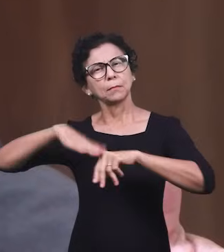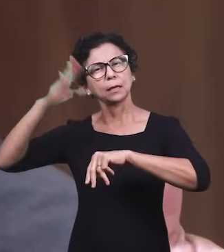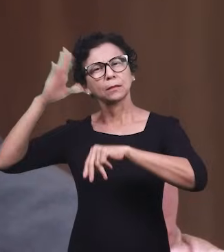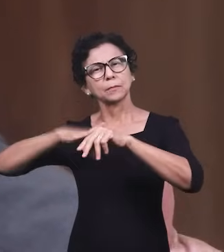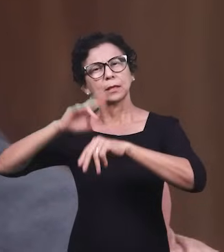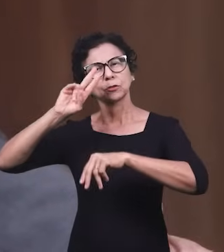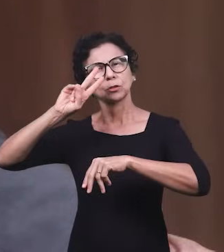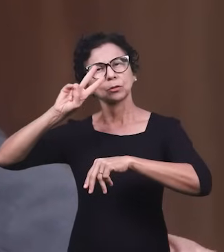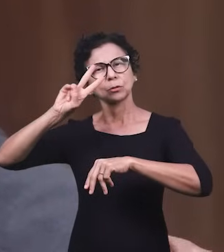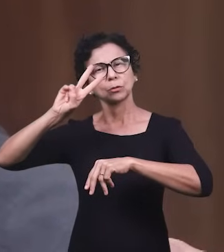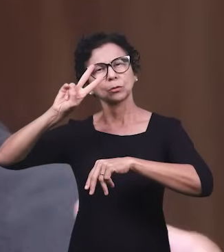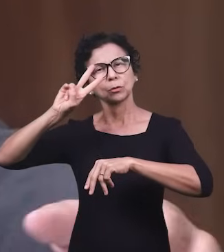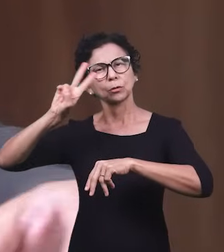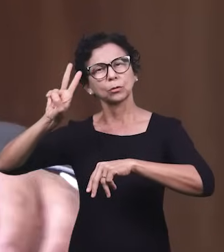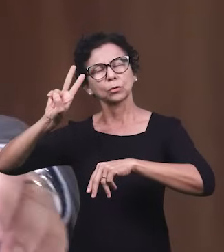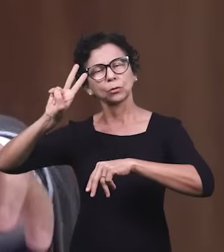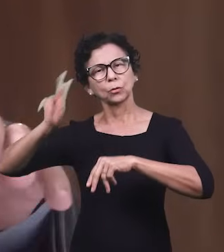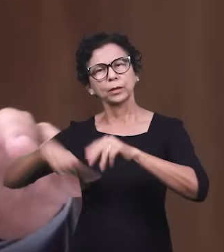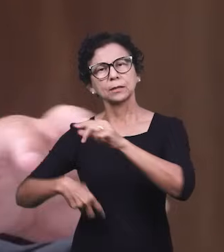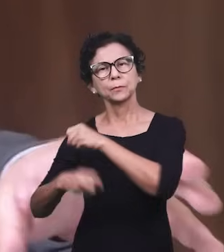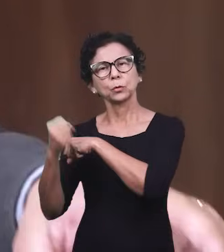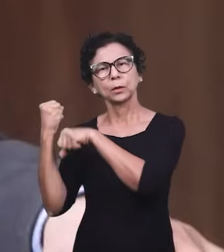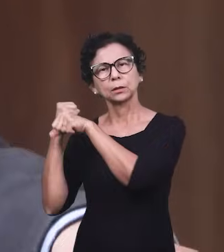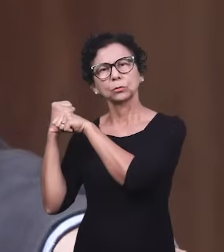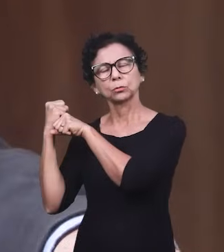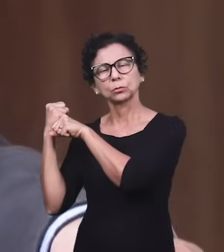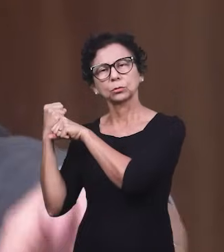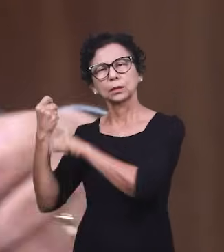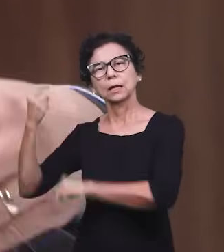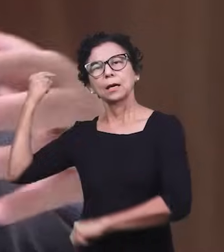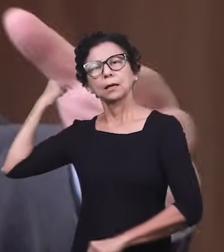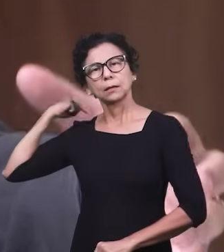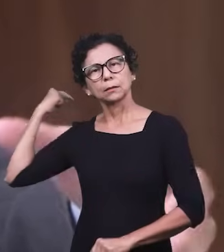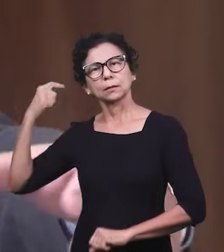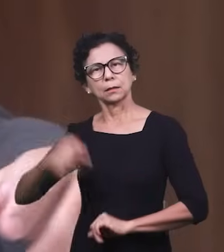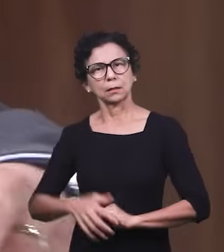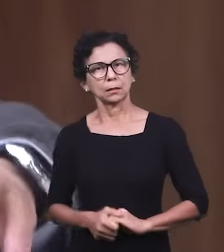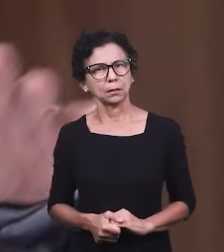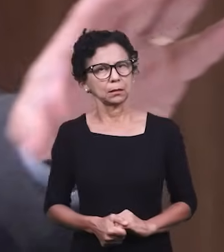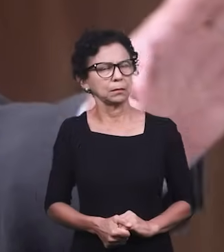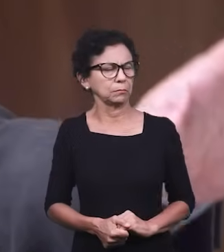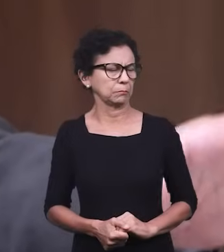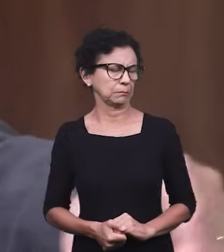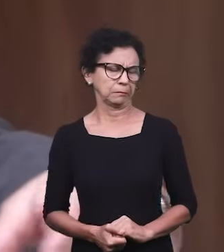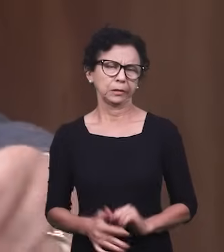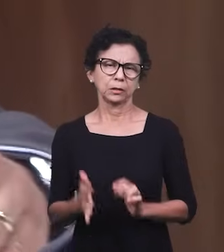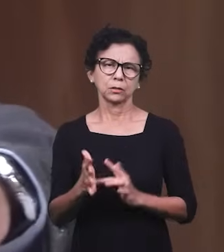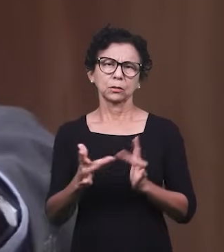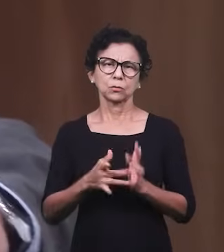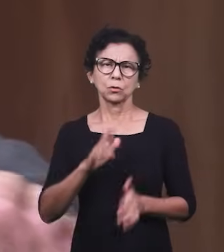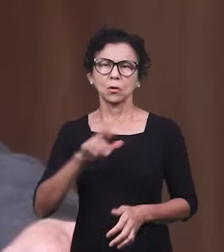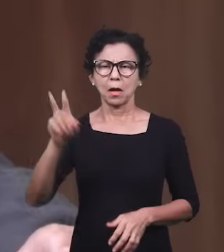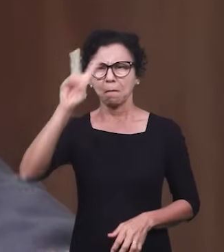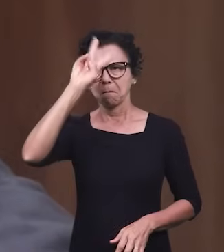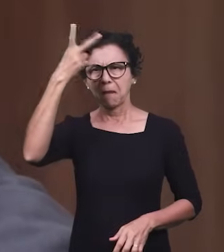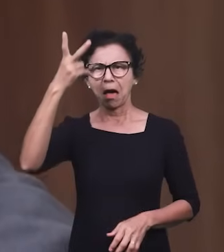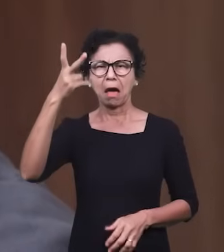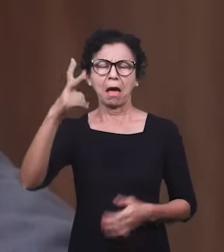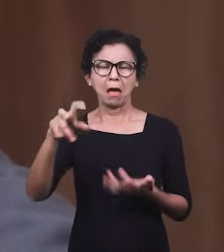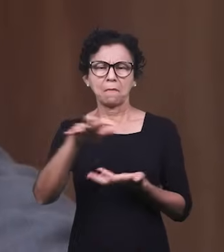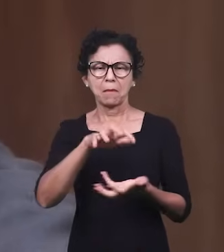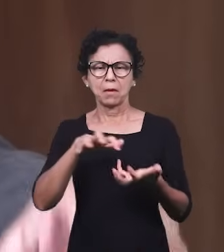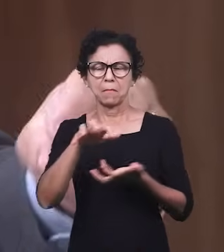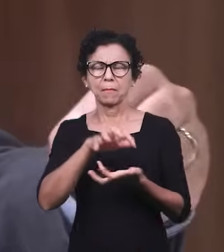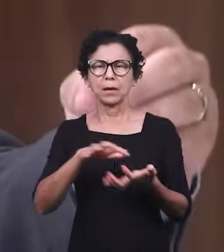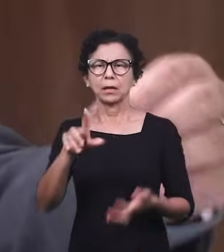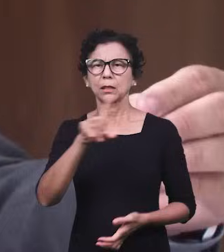anos Amém Jesus ele não pode ser nunca tratado como algumas como revolucionário alguém personagem histórica não